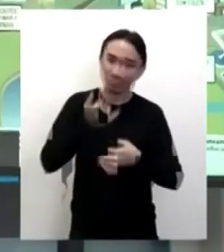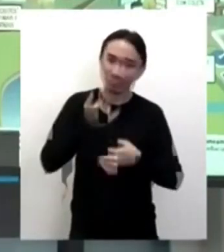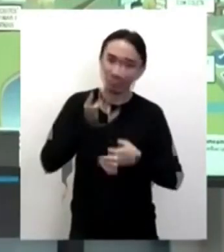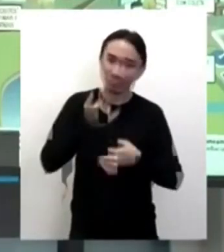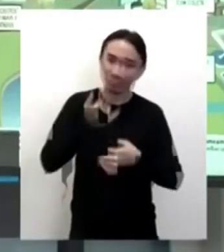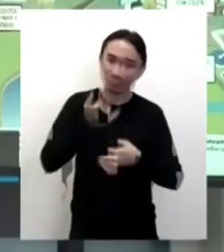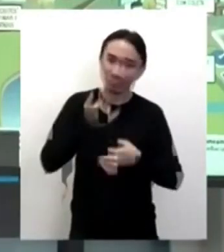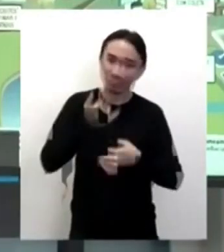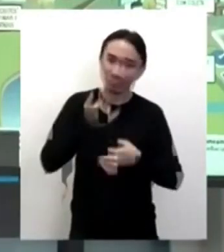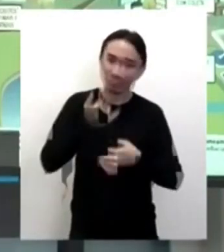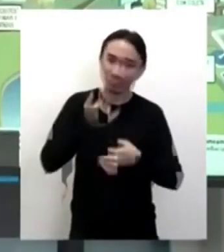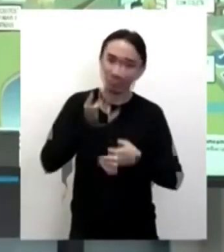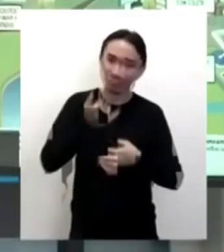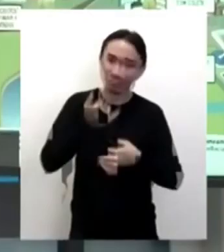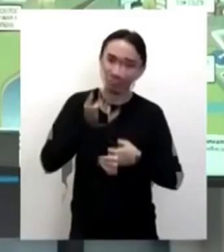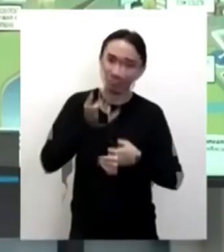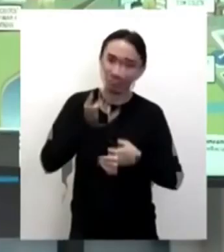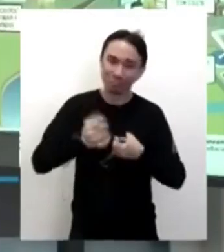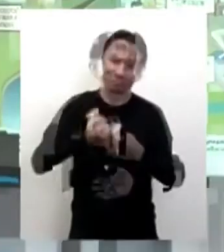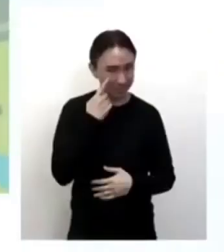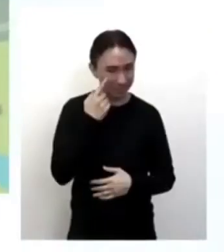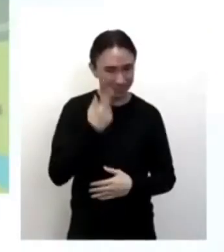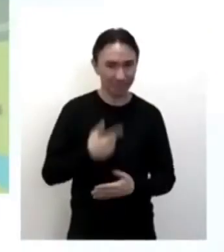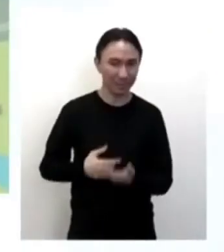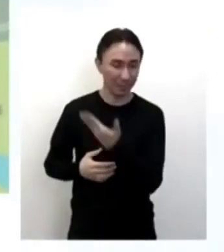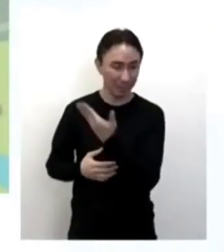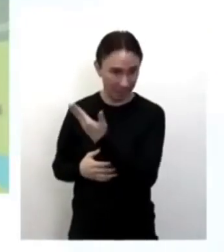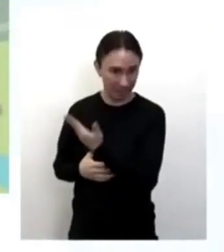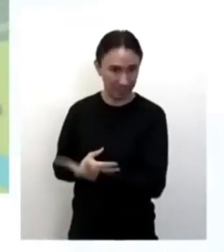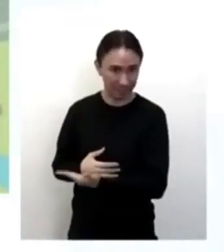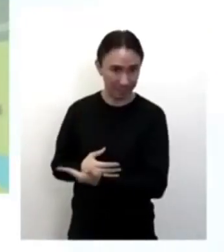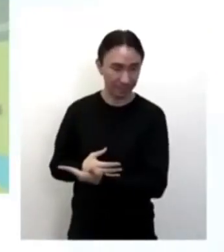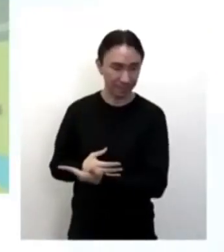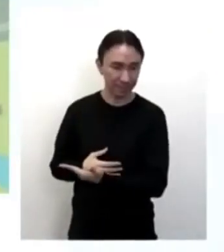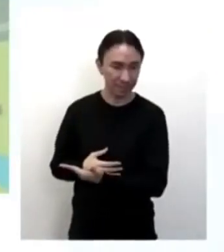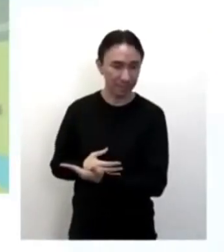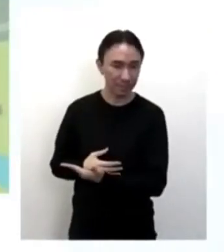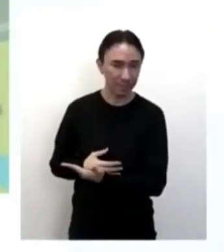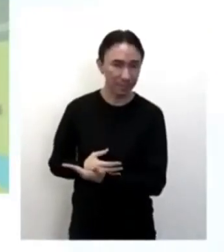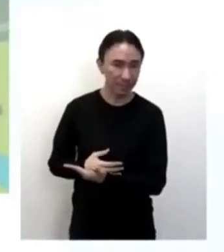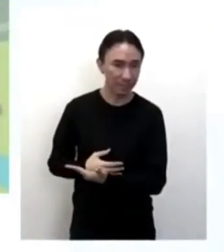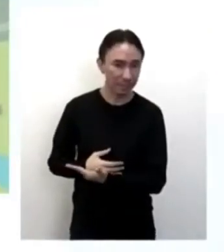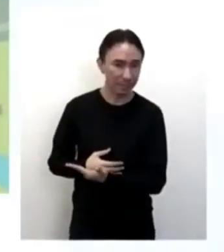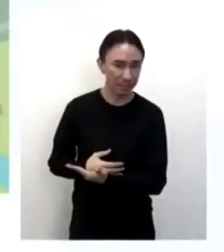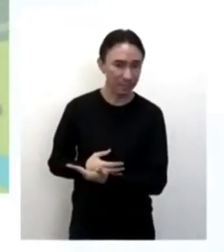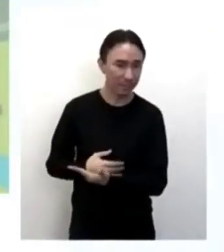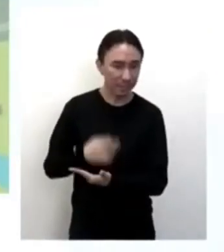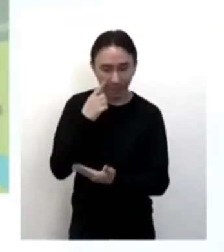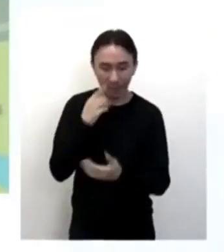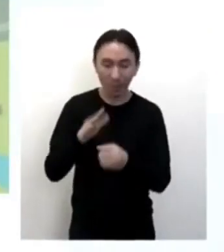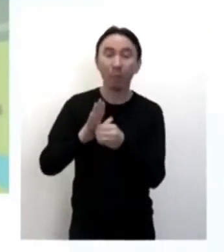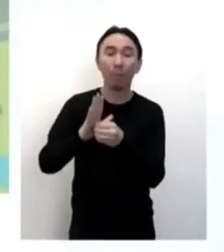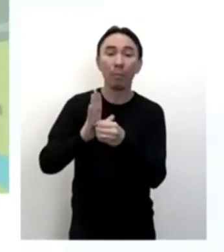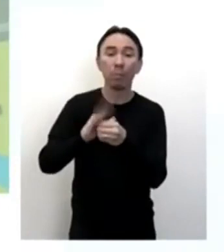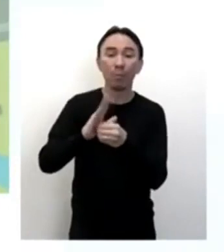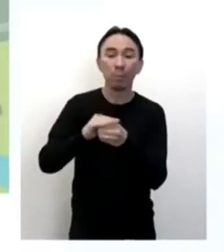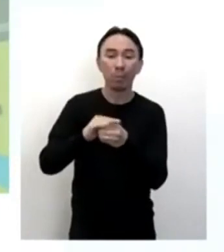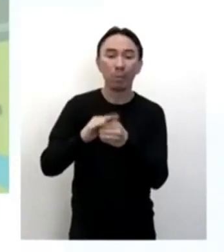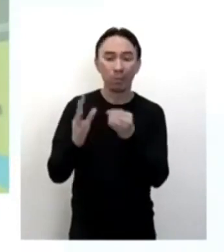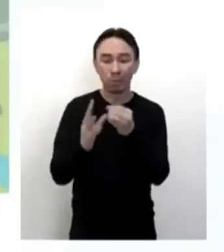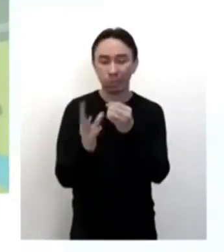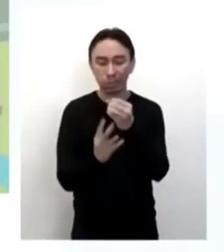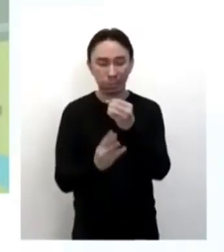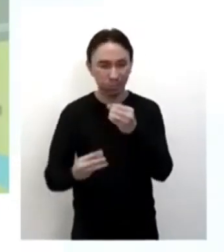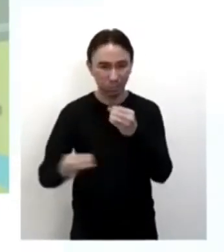aí a gente vai ver o índice de cobertura aí de esgotos no Brasil. Então nós temos